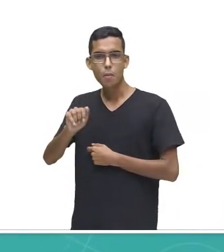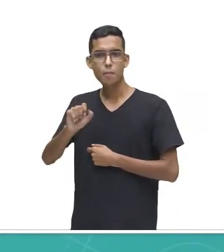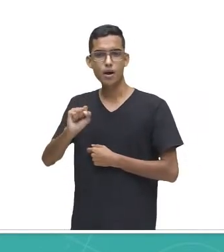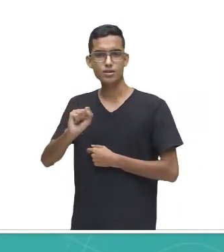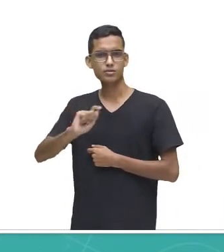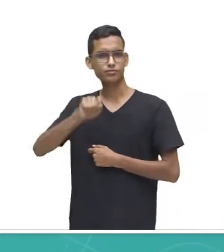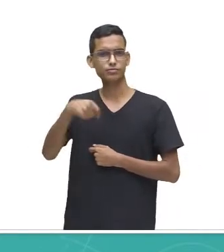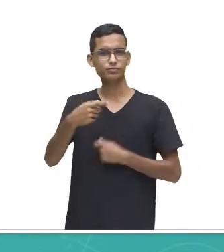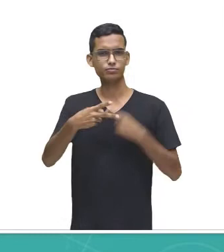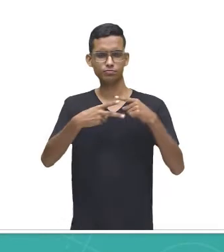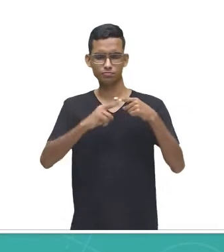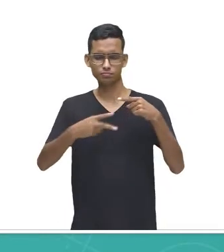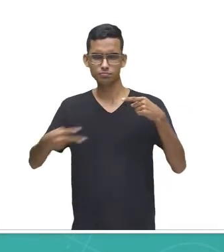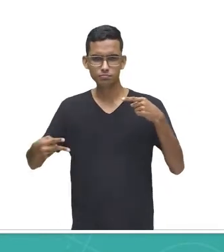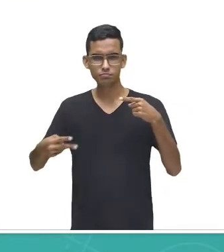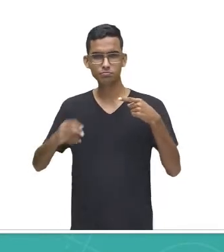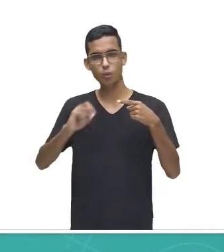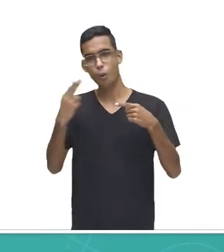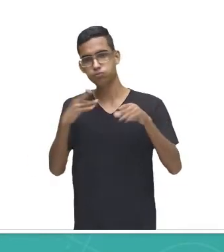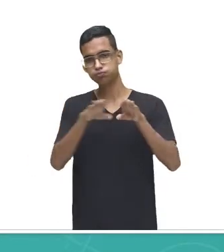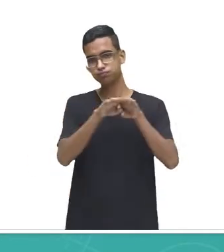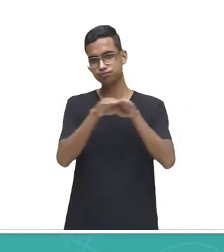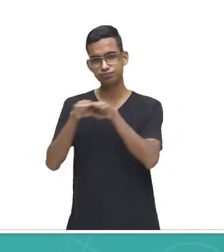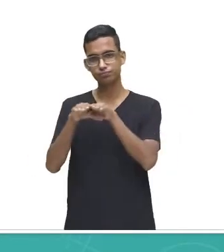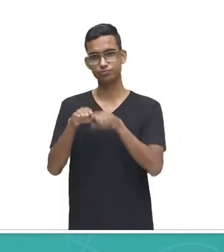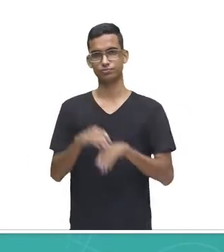O que eu quero te convidar nesse momento?